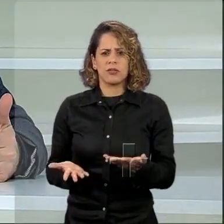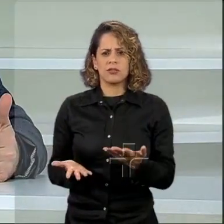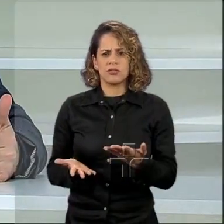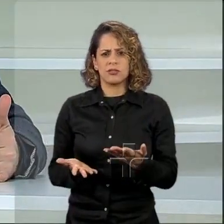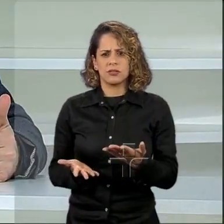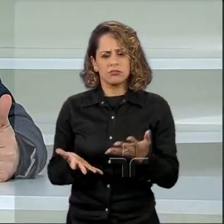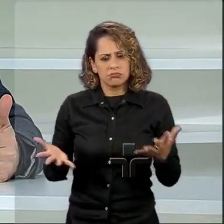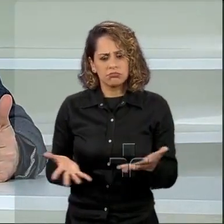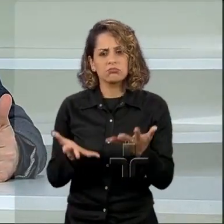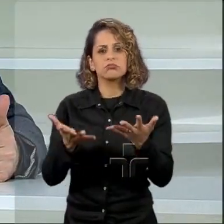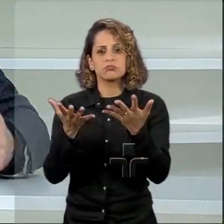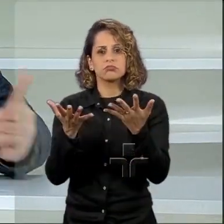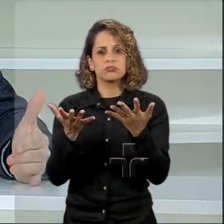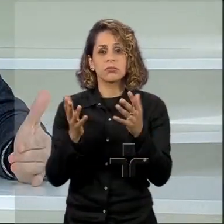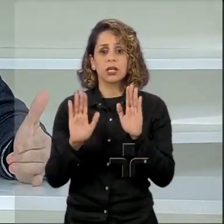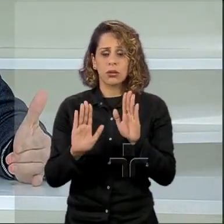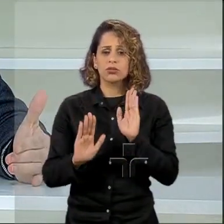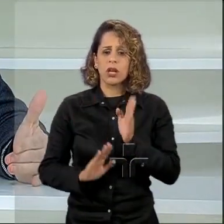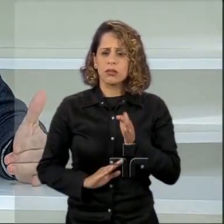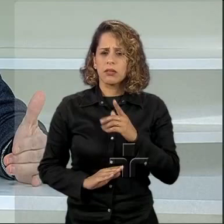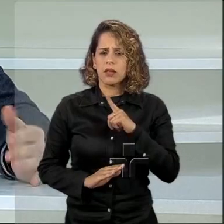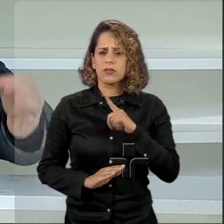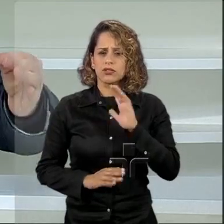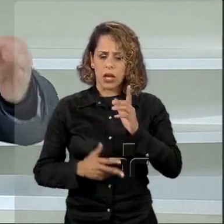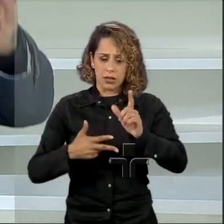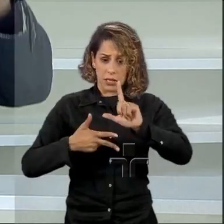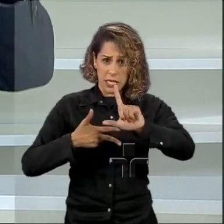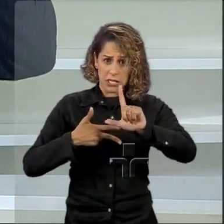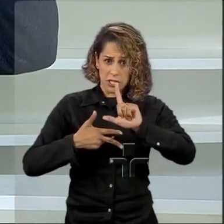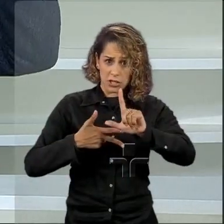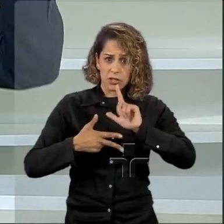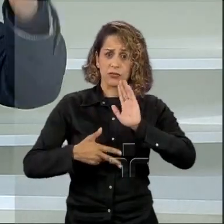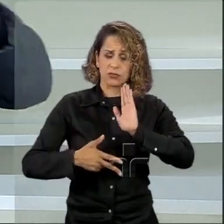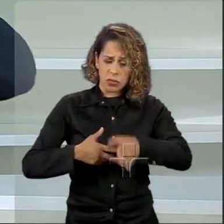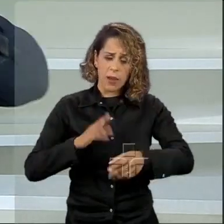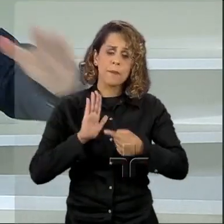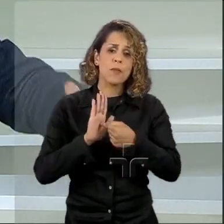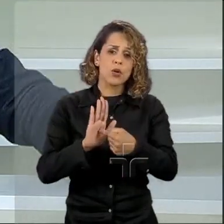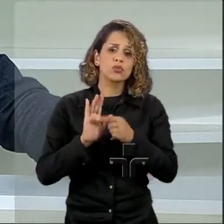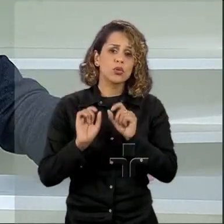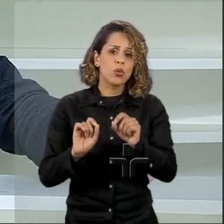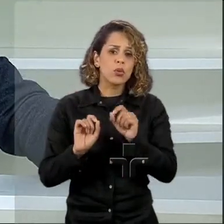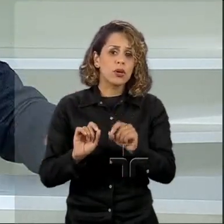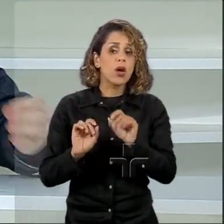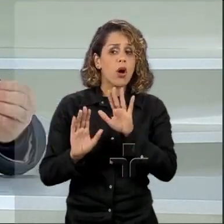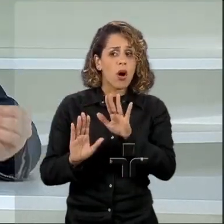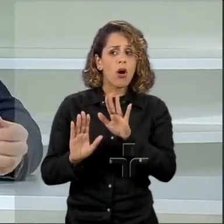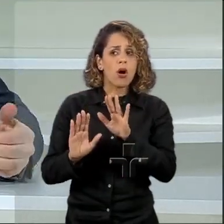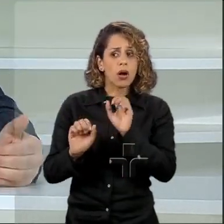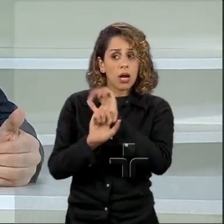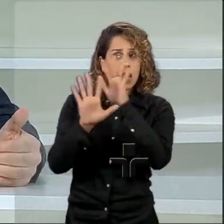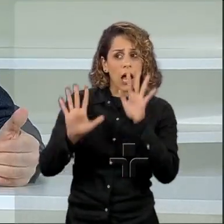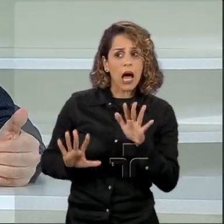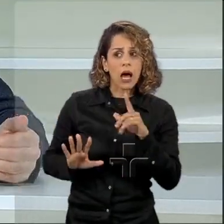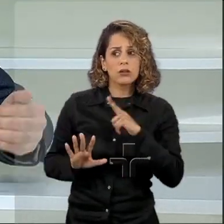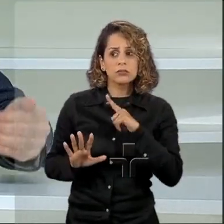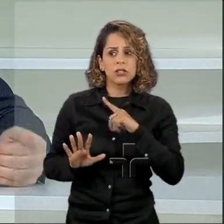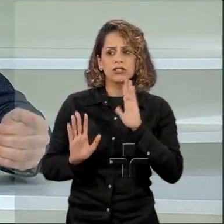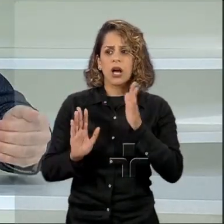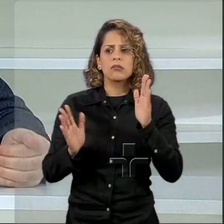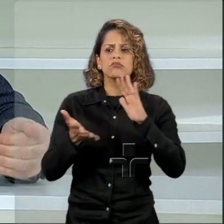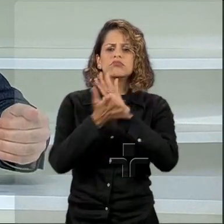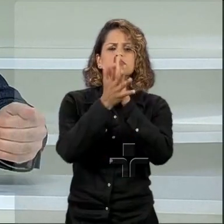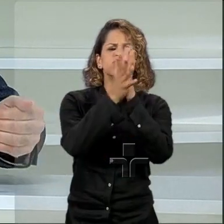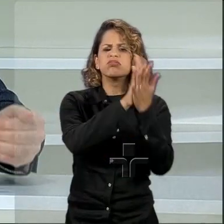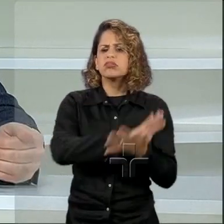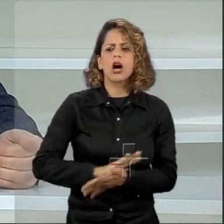dado um recado para o Legislativo muito claro. Pegou todas as pecinhas do Lego e desmontou. Agora, no segundo turno, quem tem